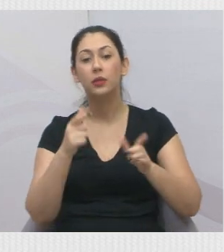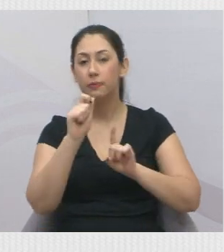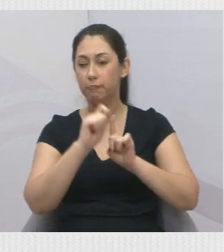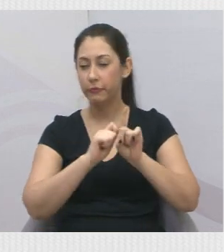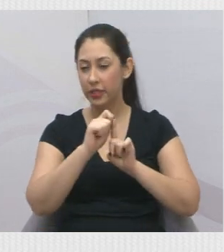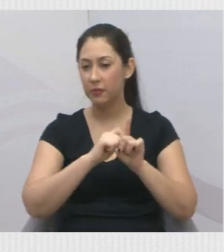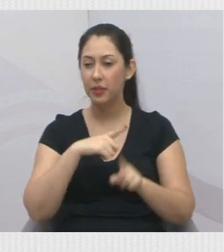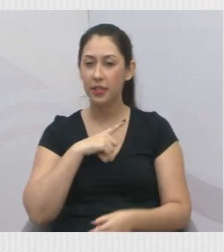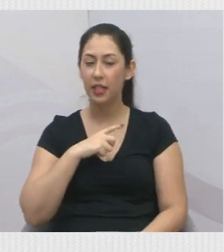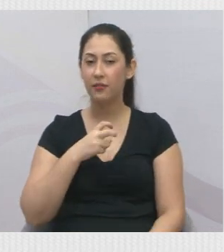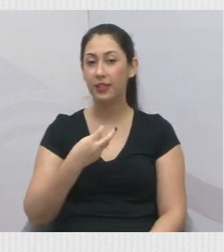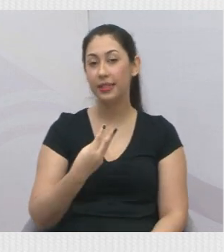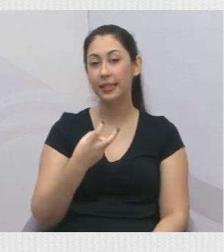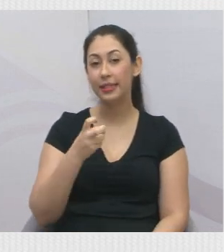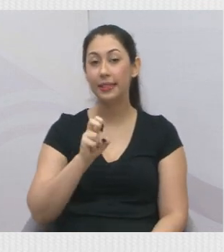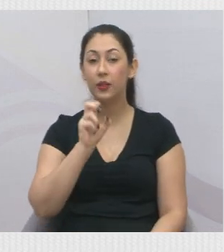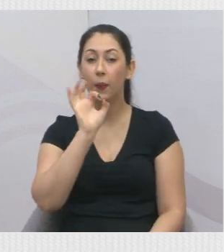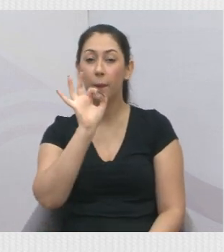ao montante de